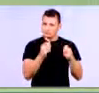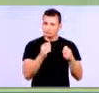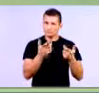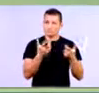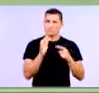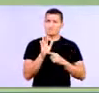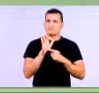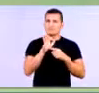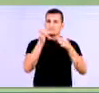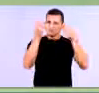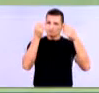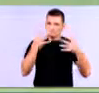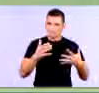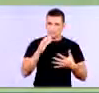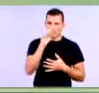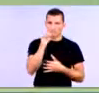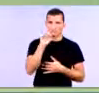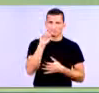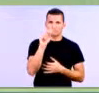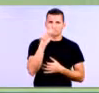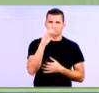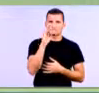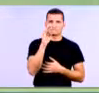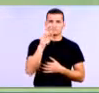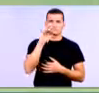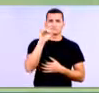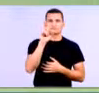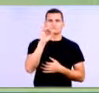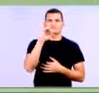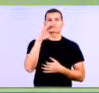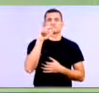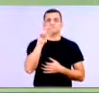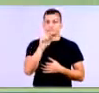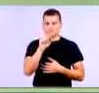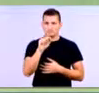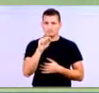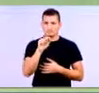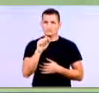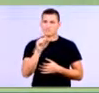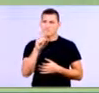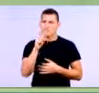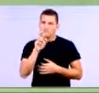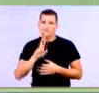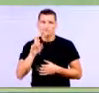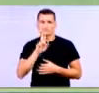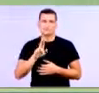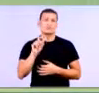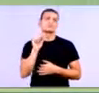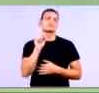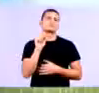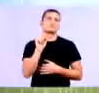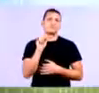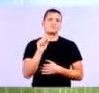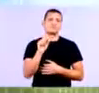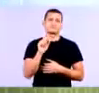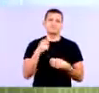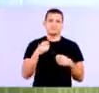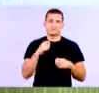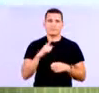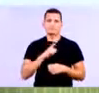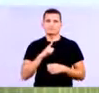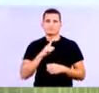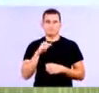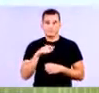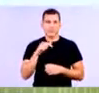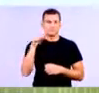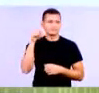apresentadas, basicamente, elas devem ser, né, utilizadas. O que deverá ter